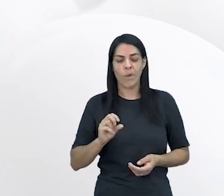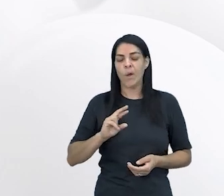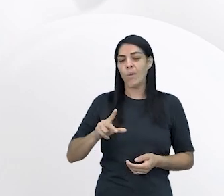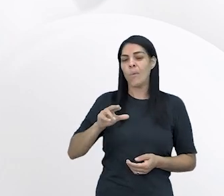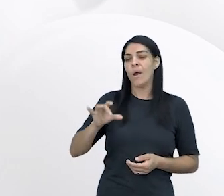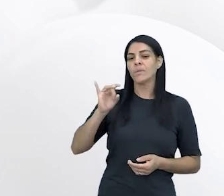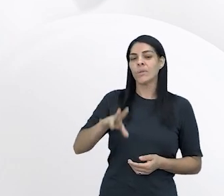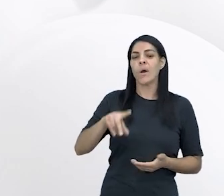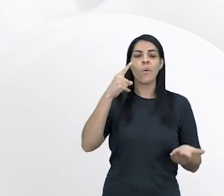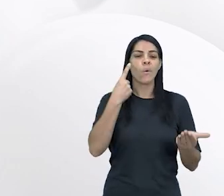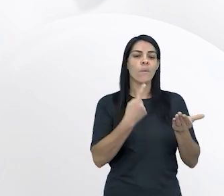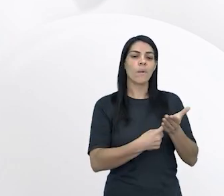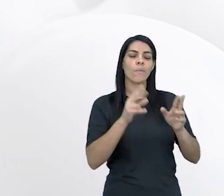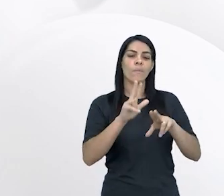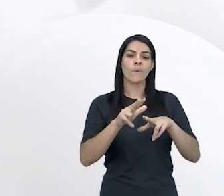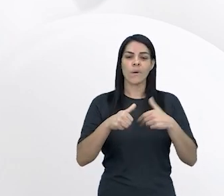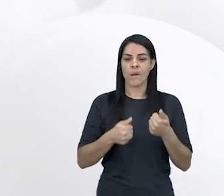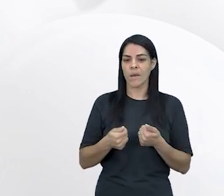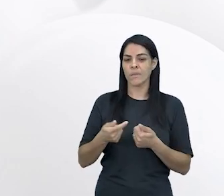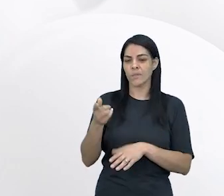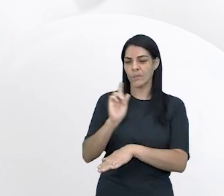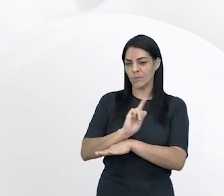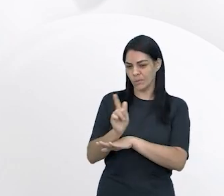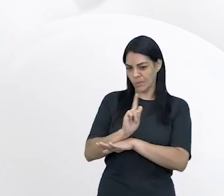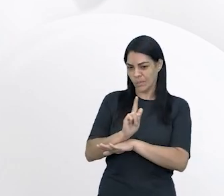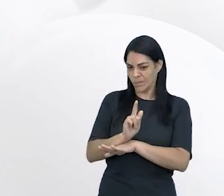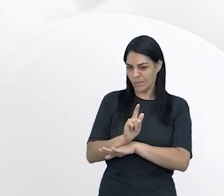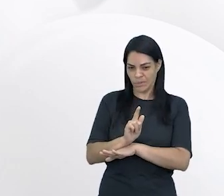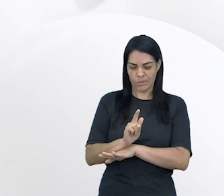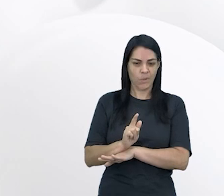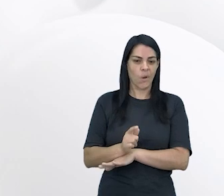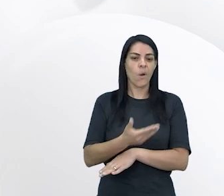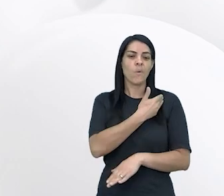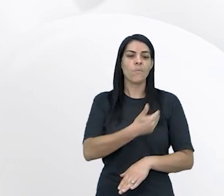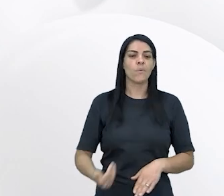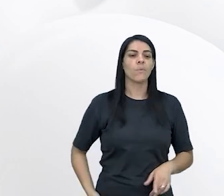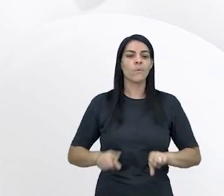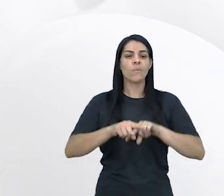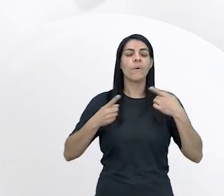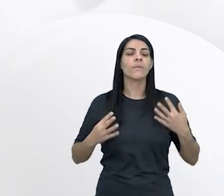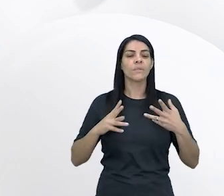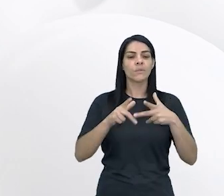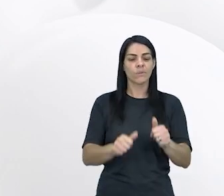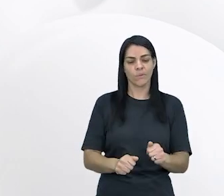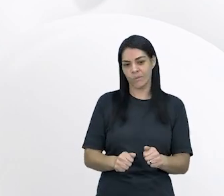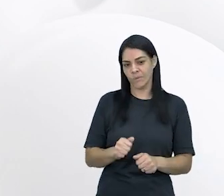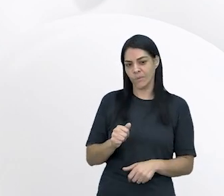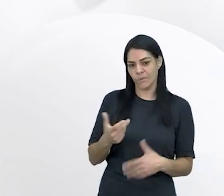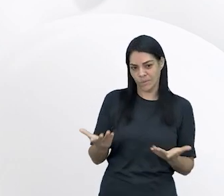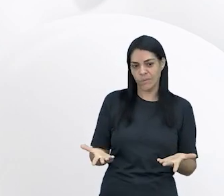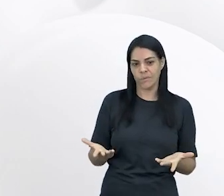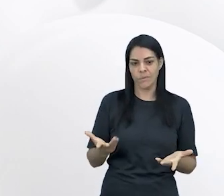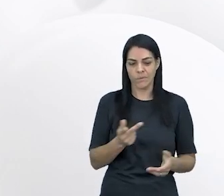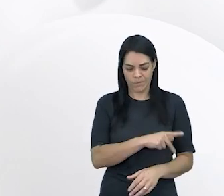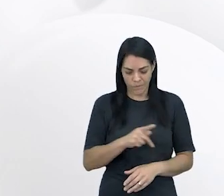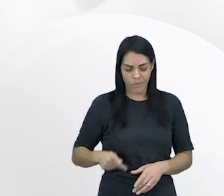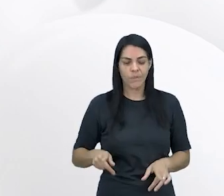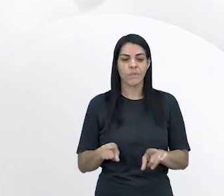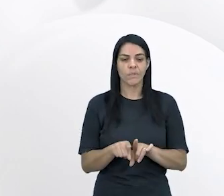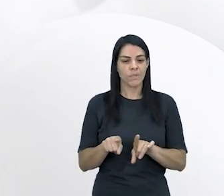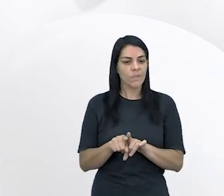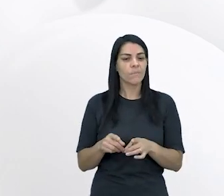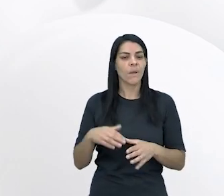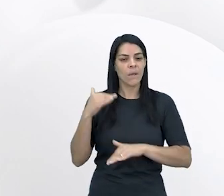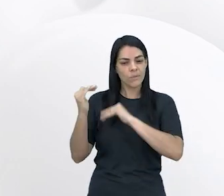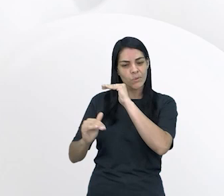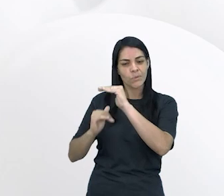só por parte do gestor público, é por parte daquele que exerce o papel da docência também, né? Com